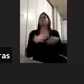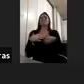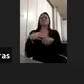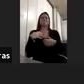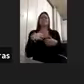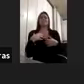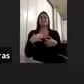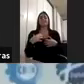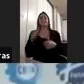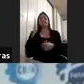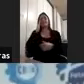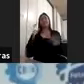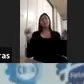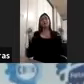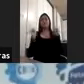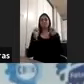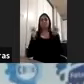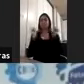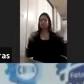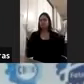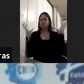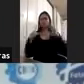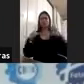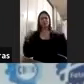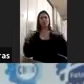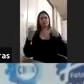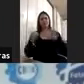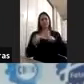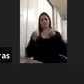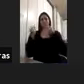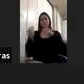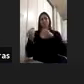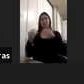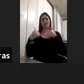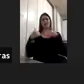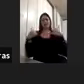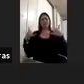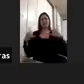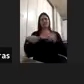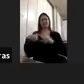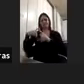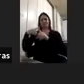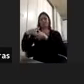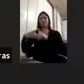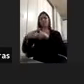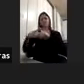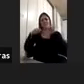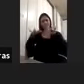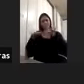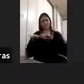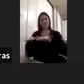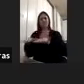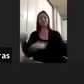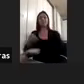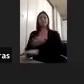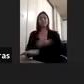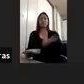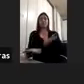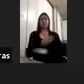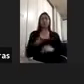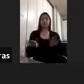da chuva, Sim. Mas meus sentimentos, e eu acredito, os sentimentos de quem acompanha e apoia a luta